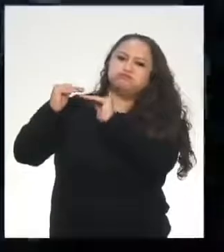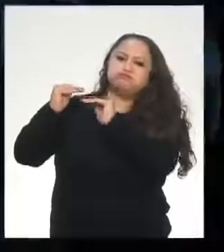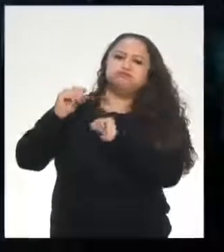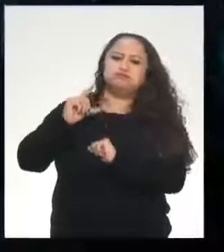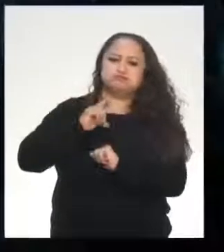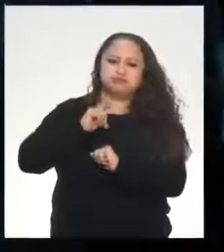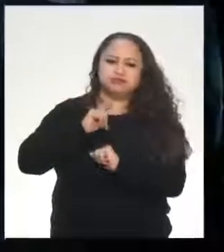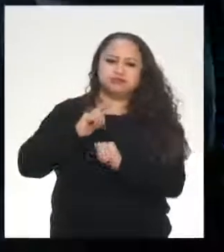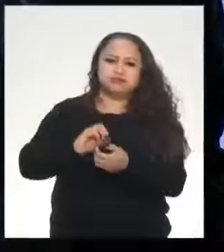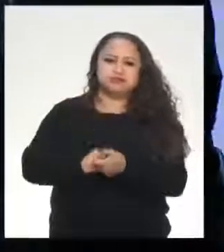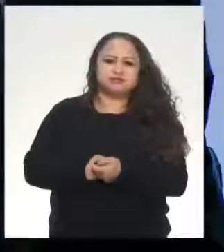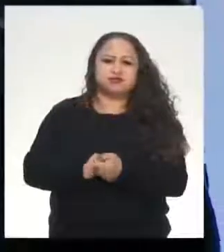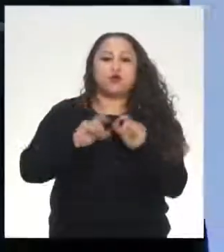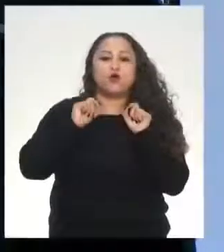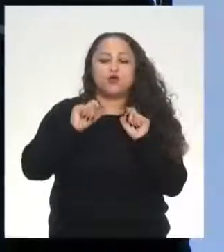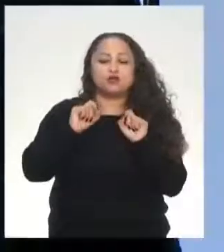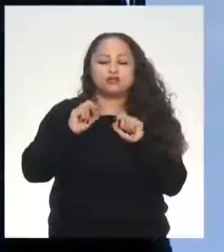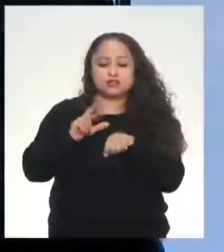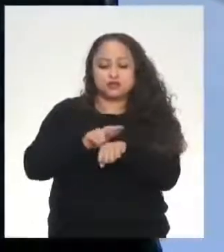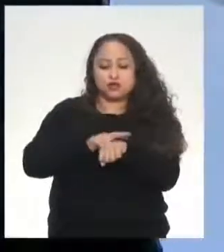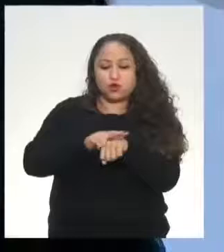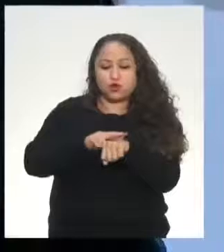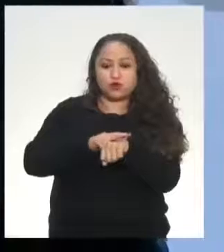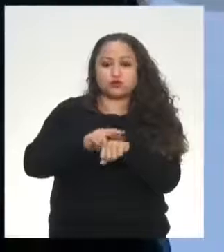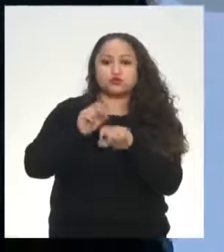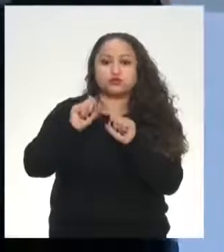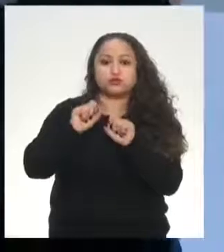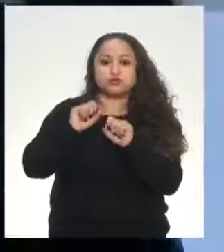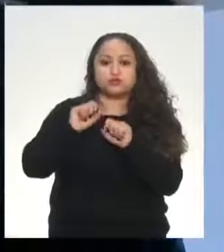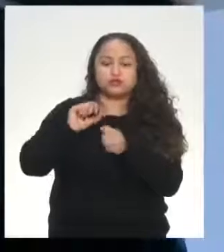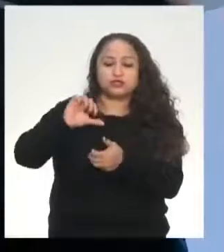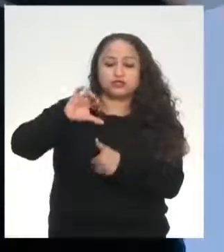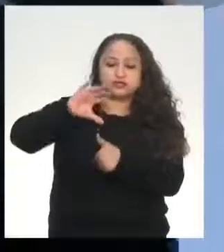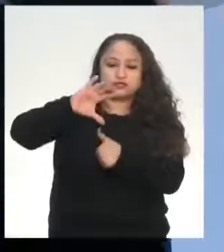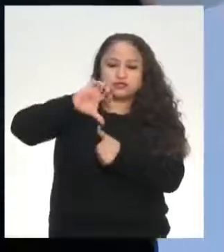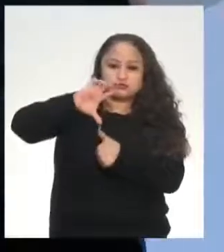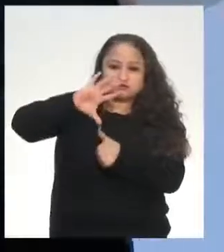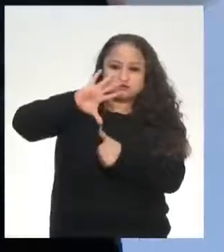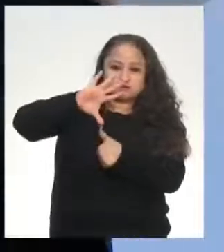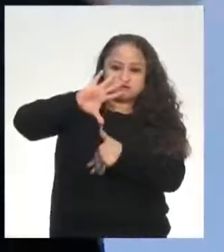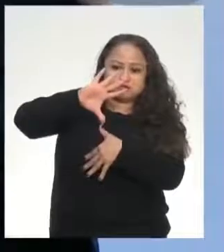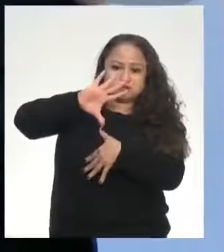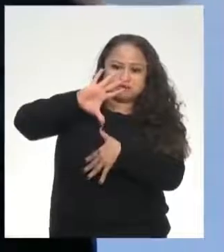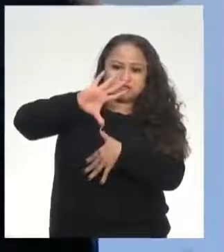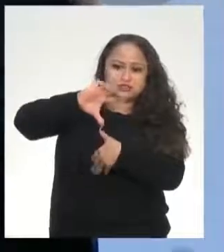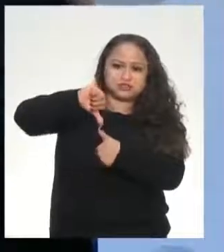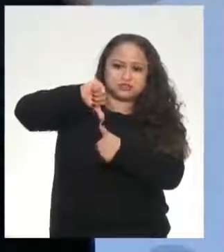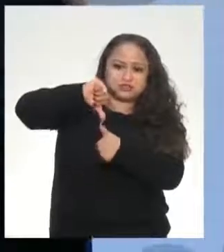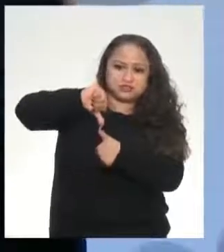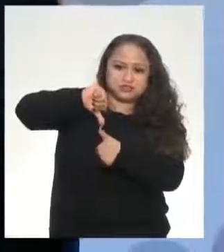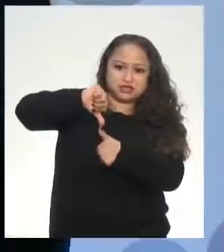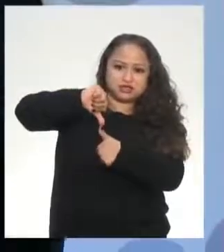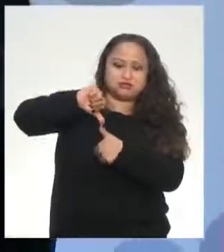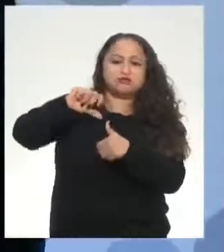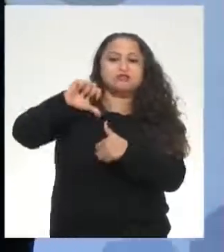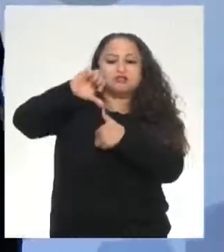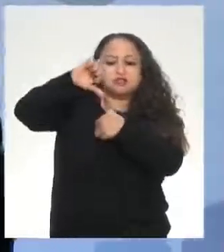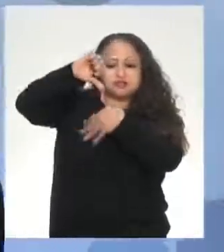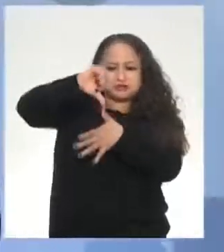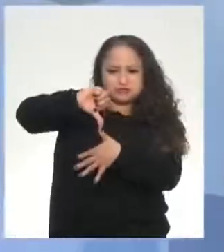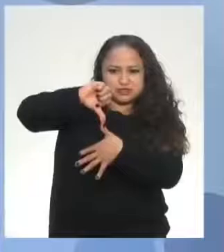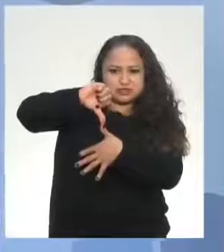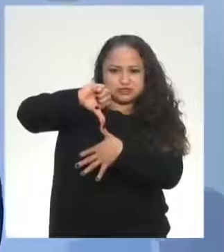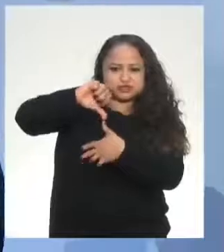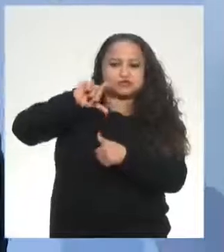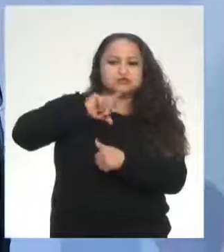crescendo. O que está em roxo é a América Central e a América do Sul, né, que tem um leve declínio aí em 2005, mas é